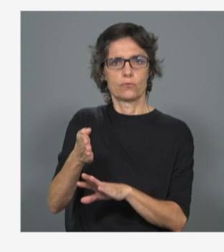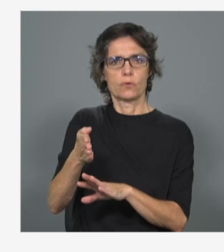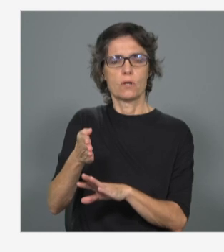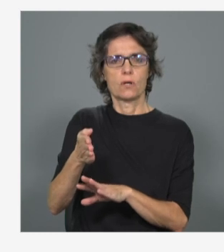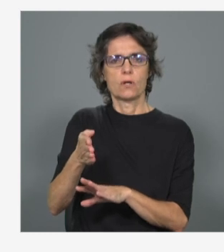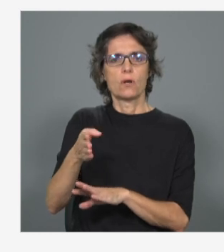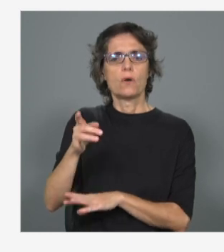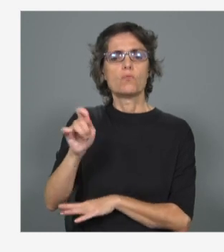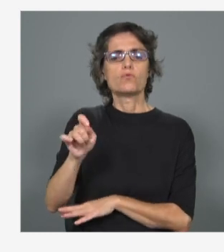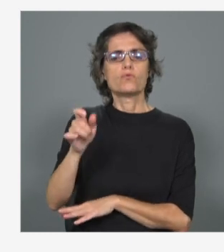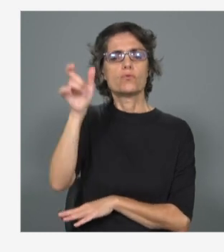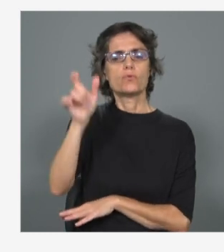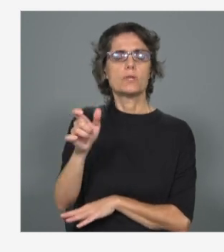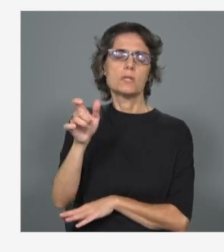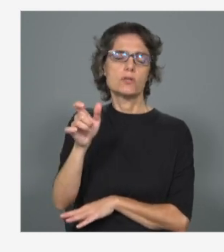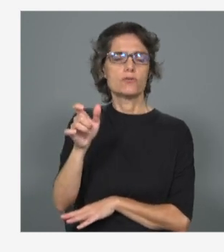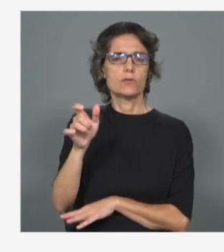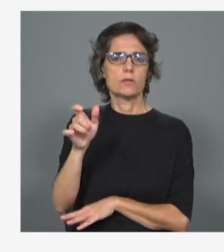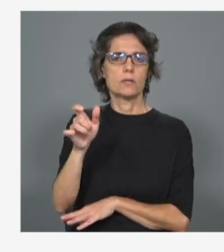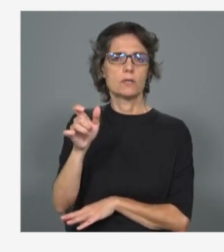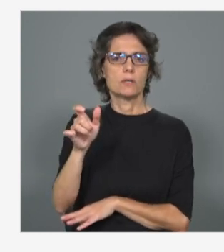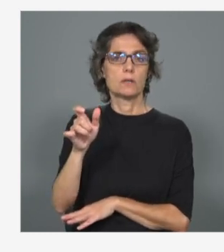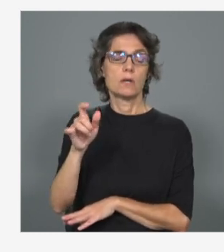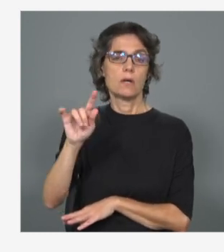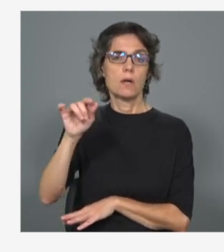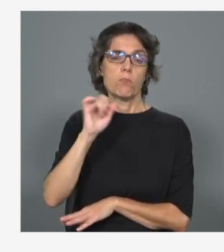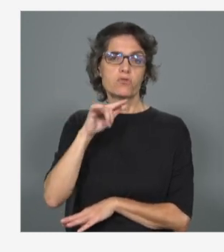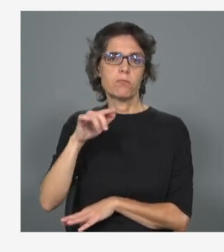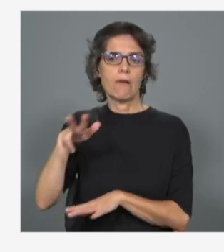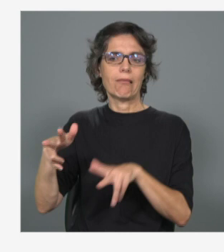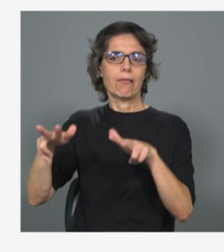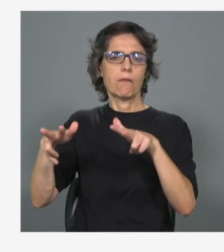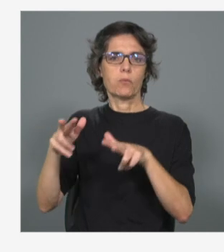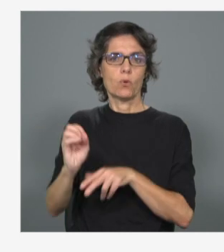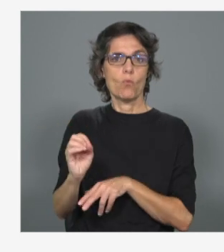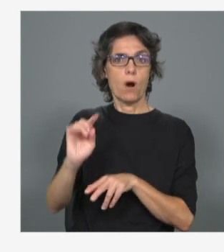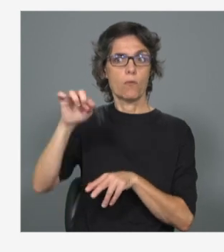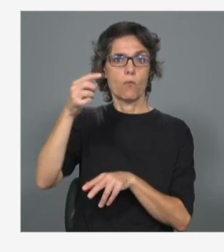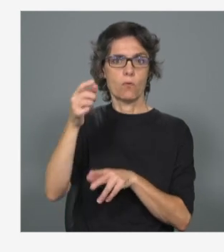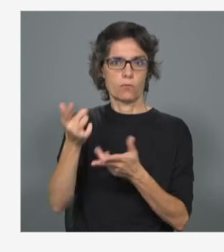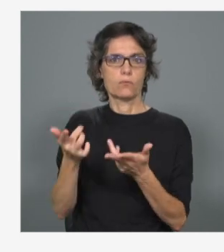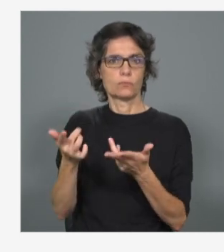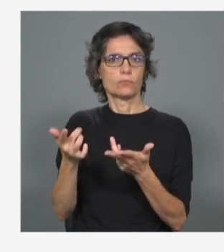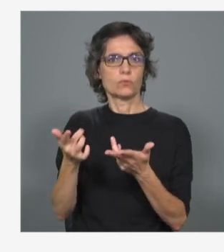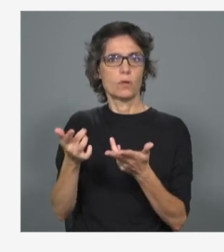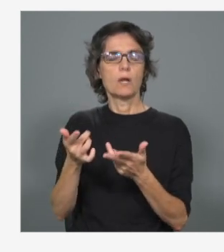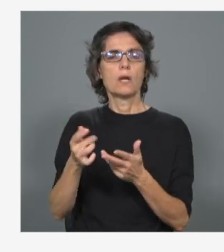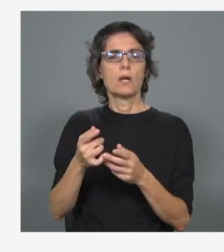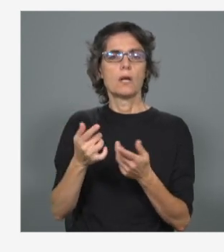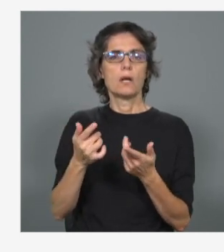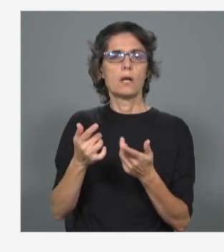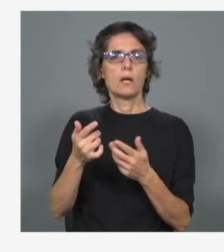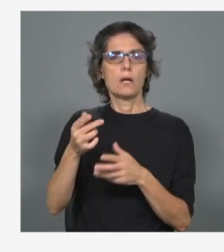deixa, enfim, manipular pelos mais poderosos, pelos que têm mais poder, pelos